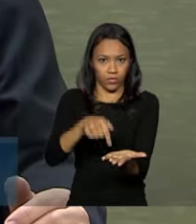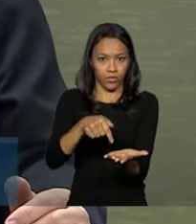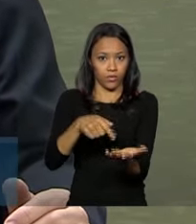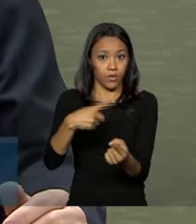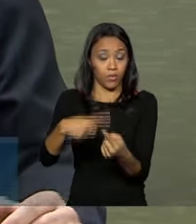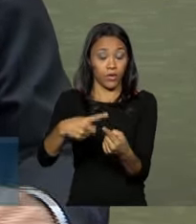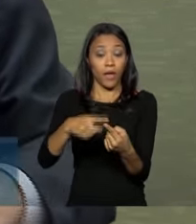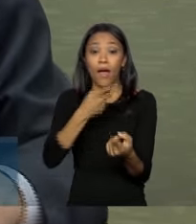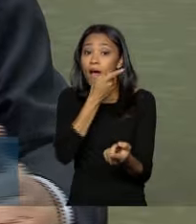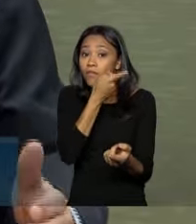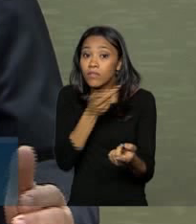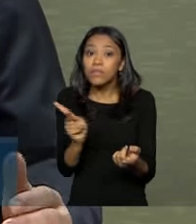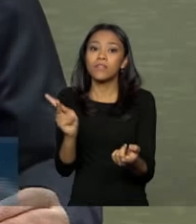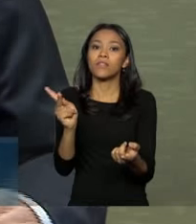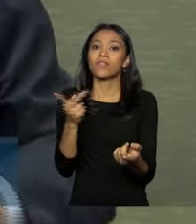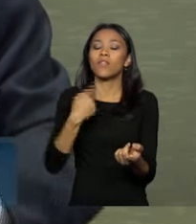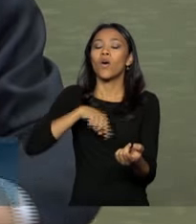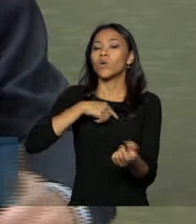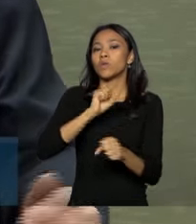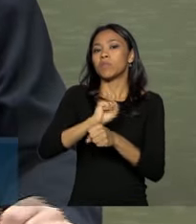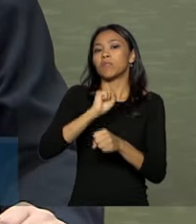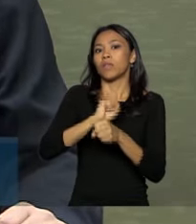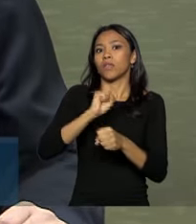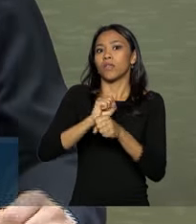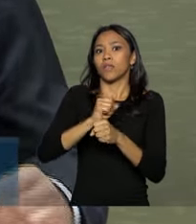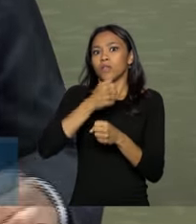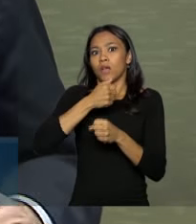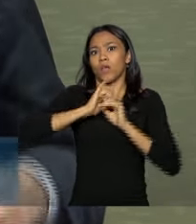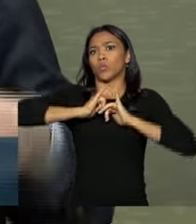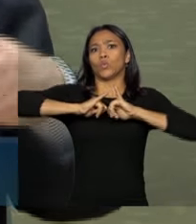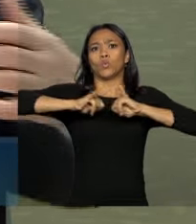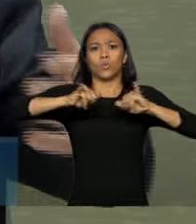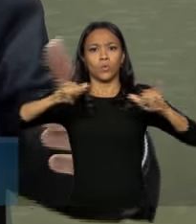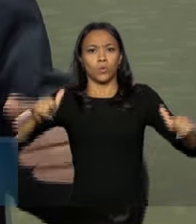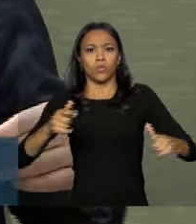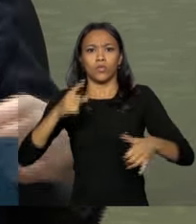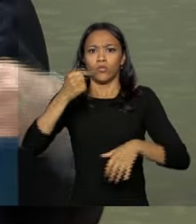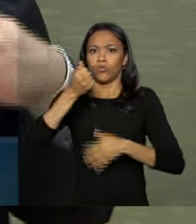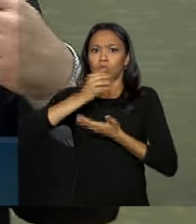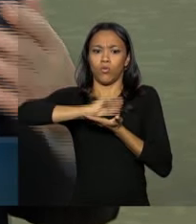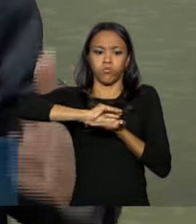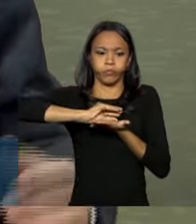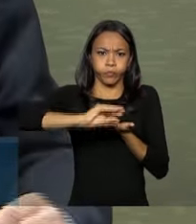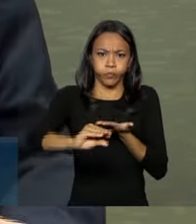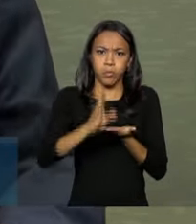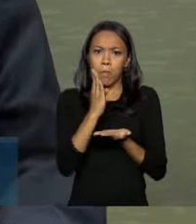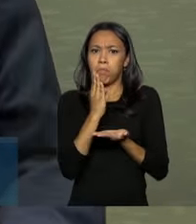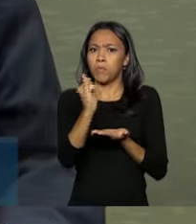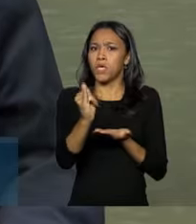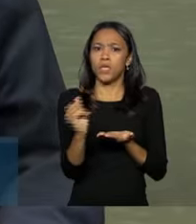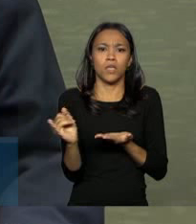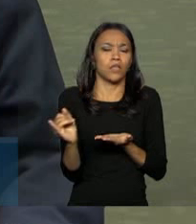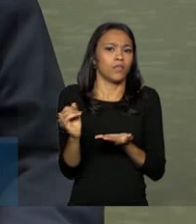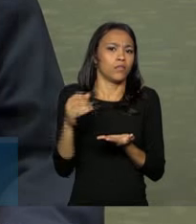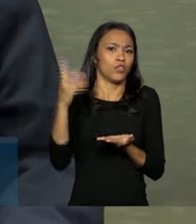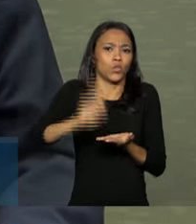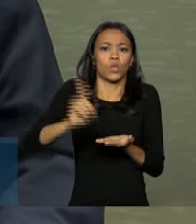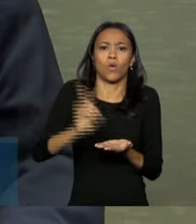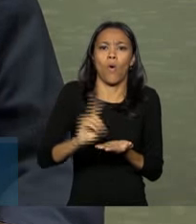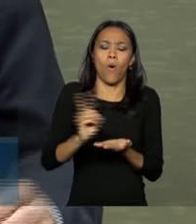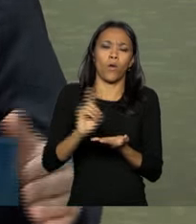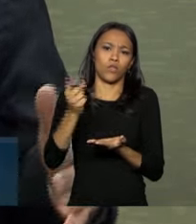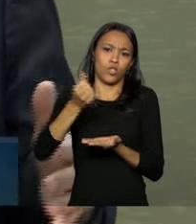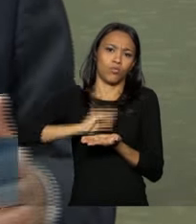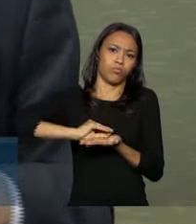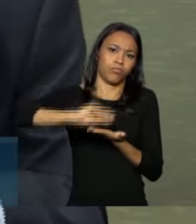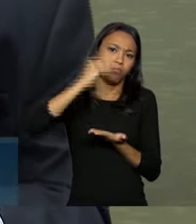na verdade, nós não estamos esperando grandes anúncios de investimentos, de bilhões de dólares, de grandes